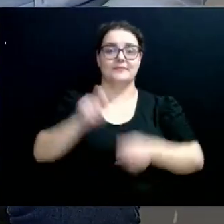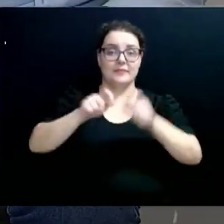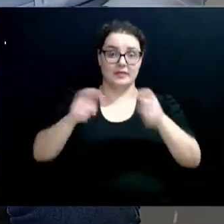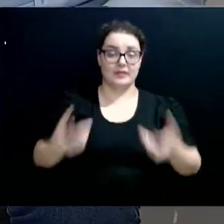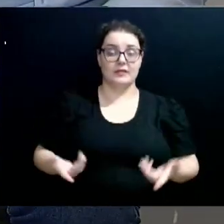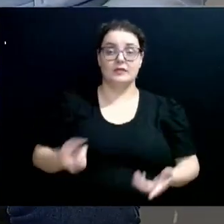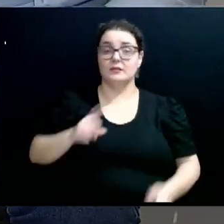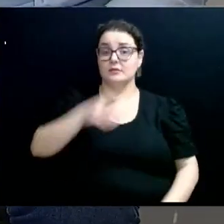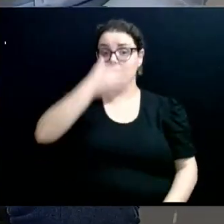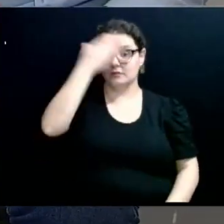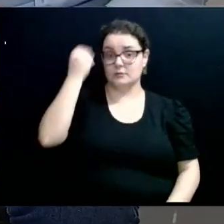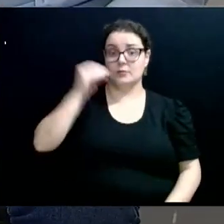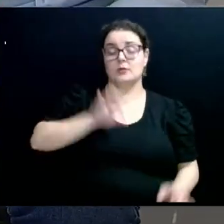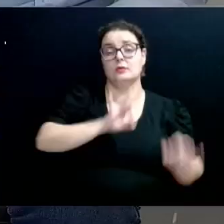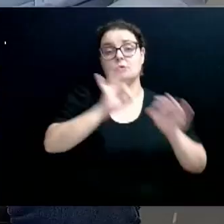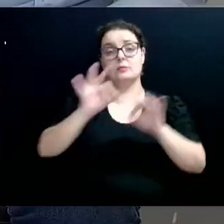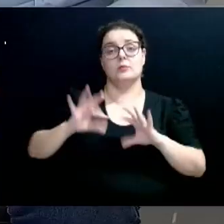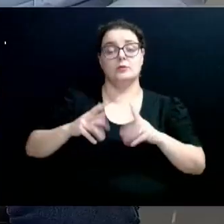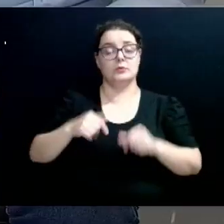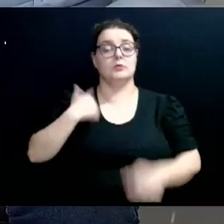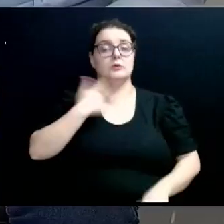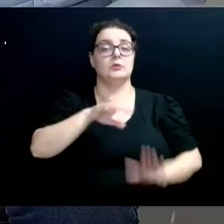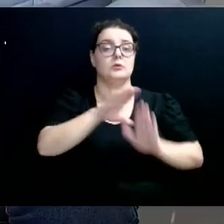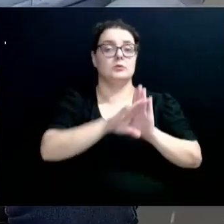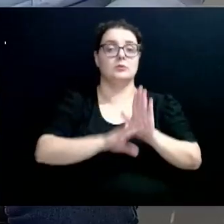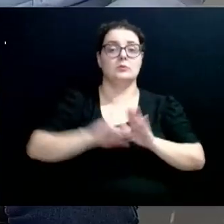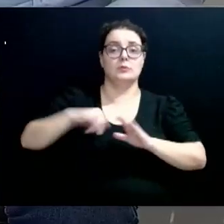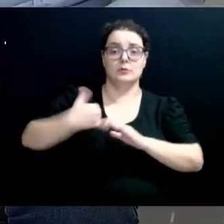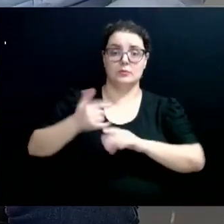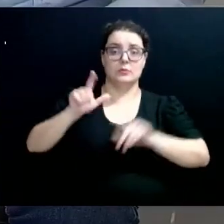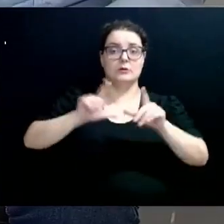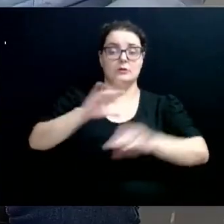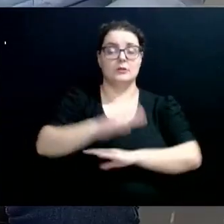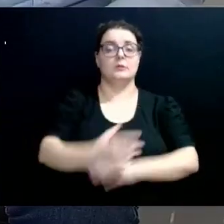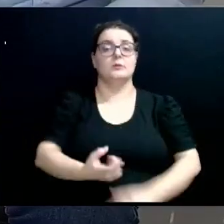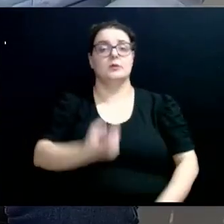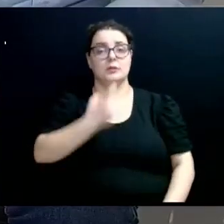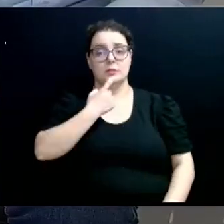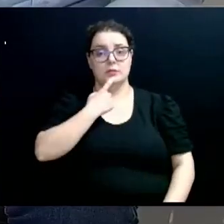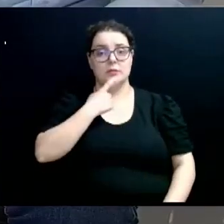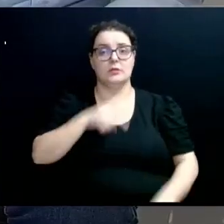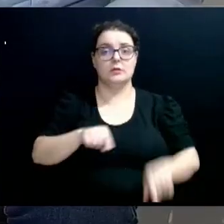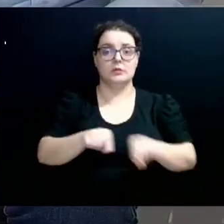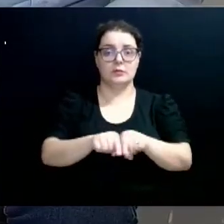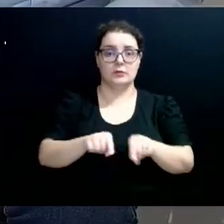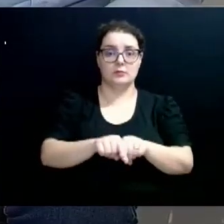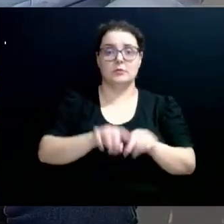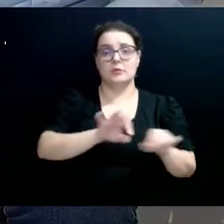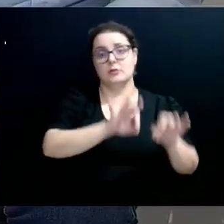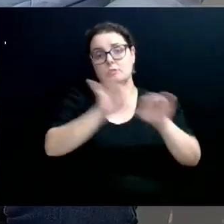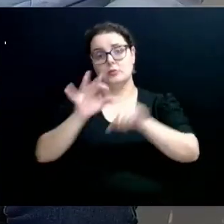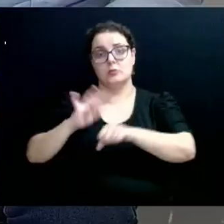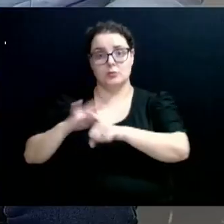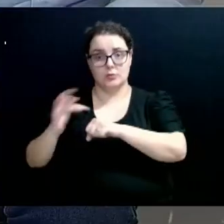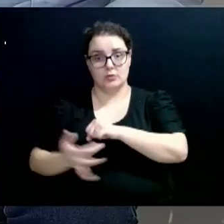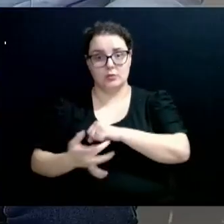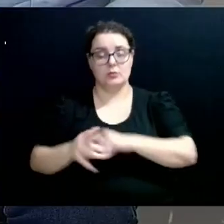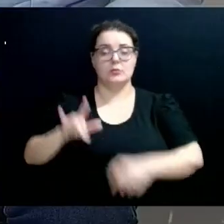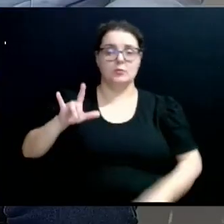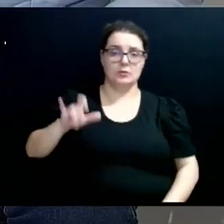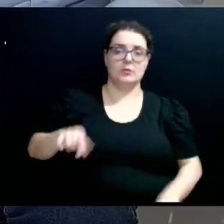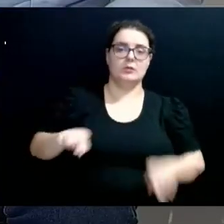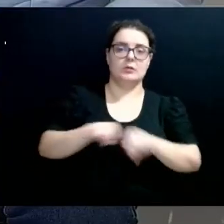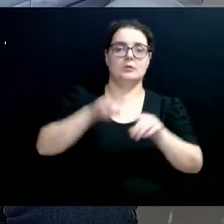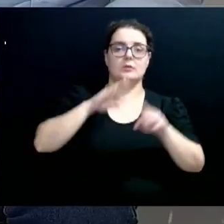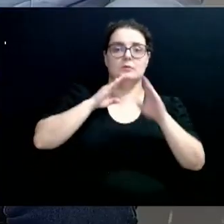Obrigado. E pessoal, não se esqueça de acompanhar toda a nossa programação no YouTube TV Câmara Campinas e também de nos seguir nas redes sociais,